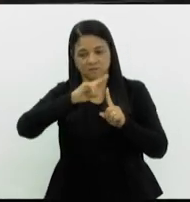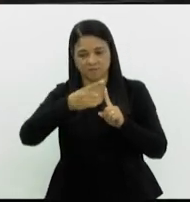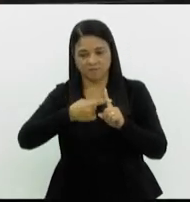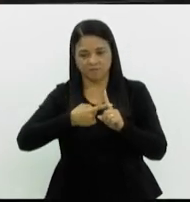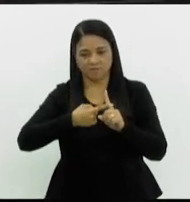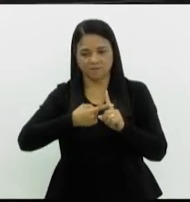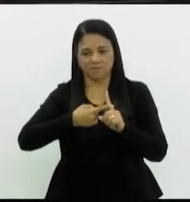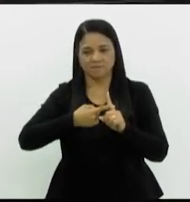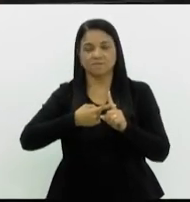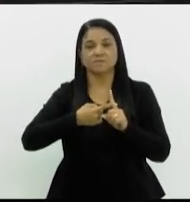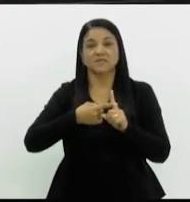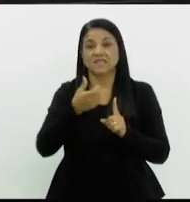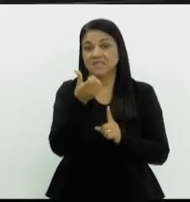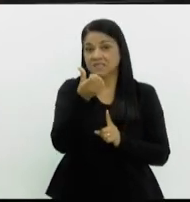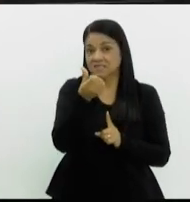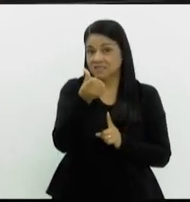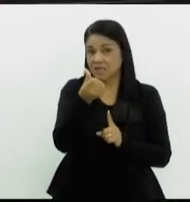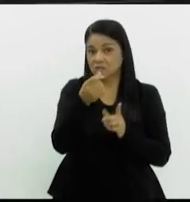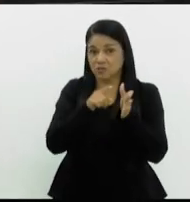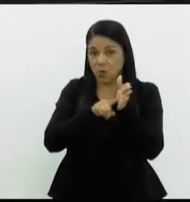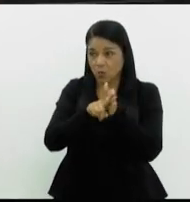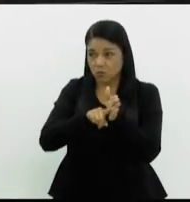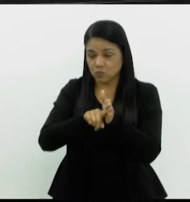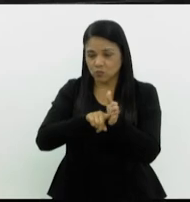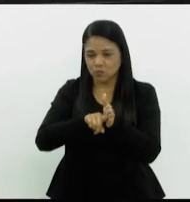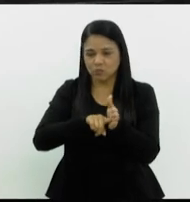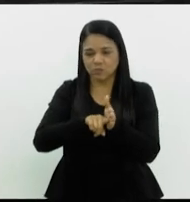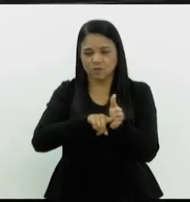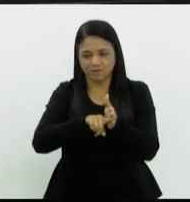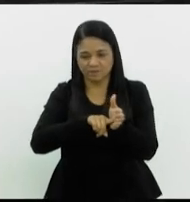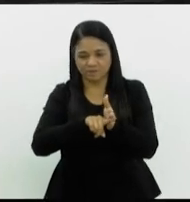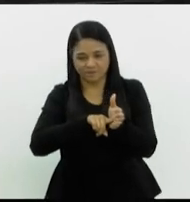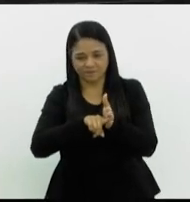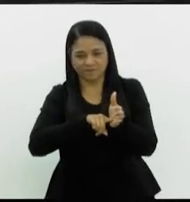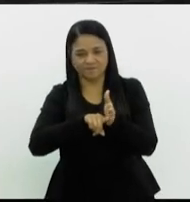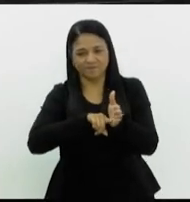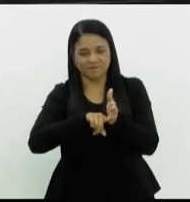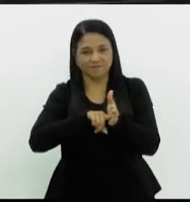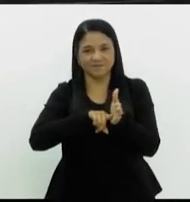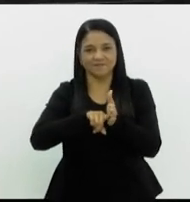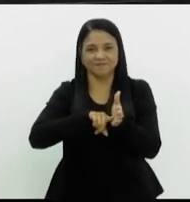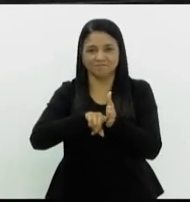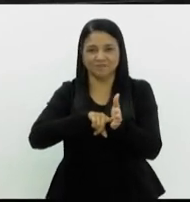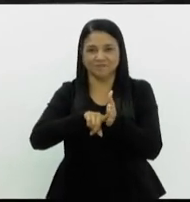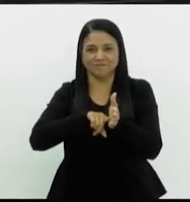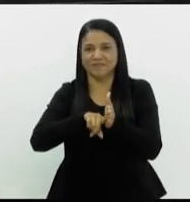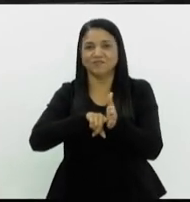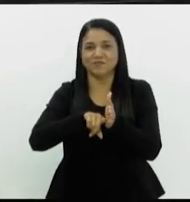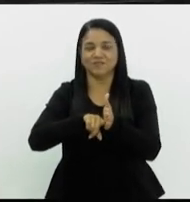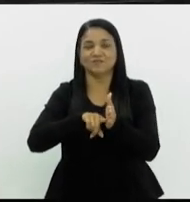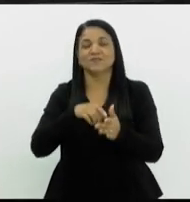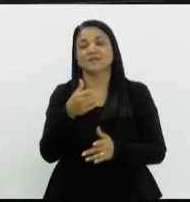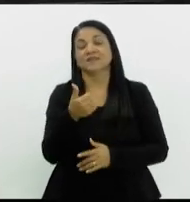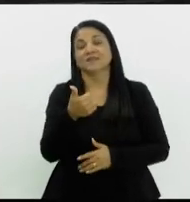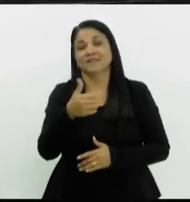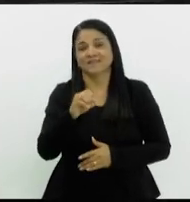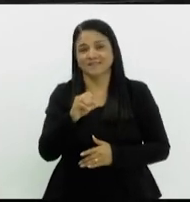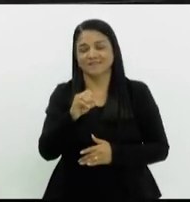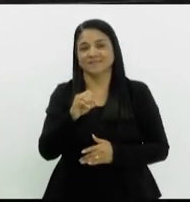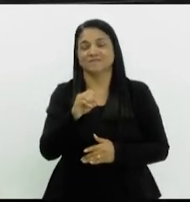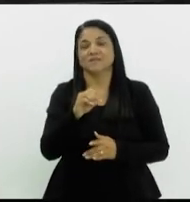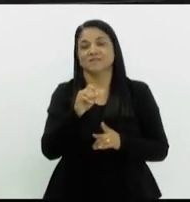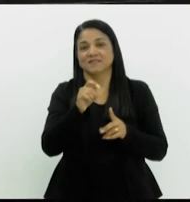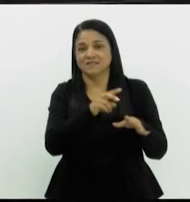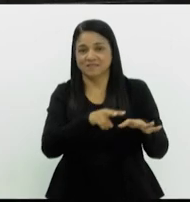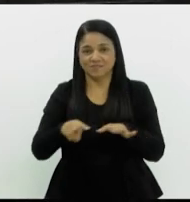façam 6 consultas, sendo a primeira até a 20ª semana de gravidez. Então, pensar num